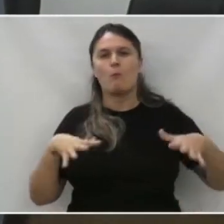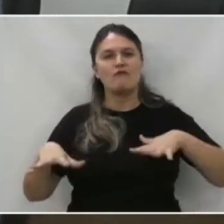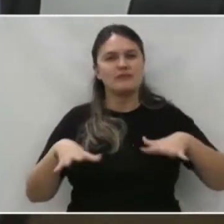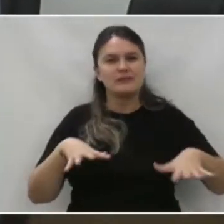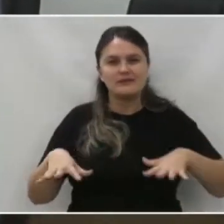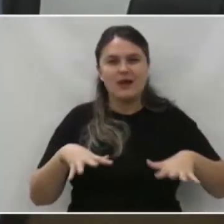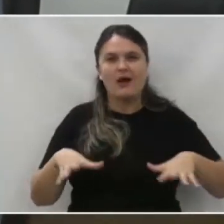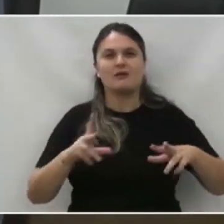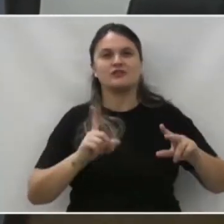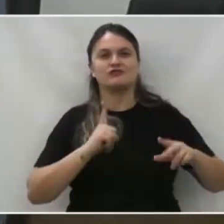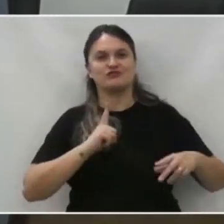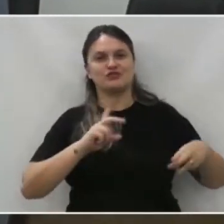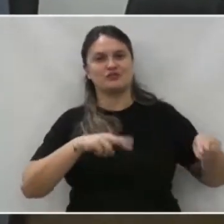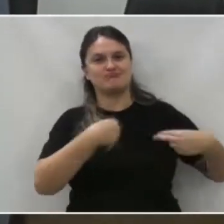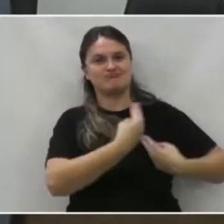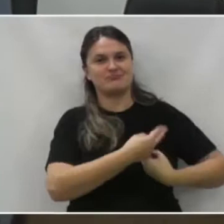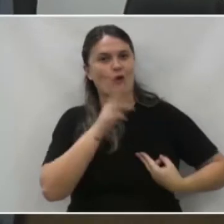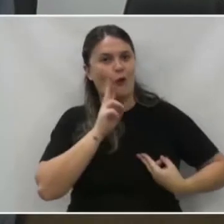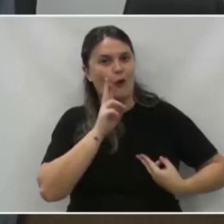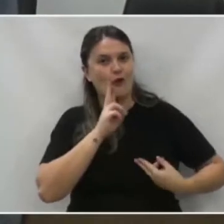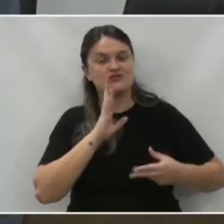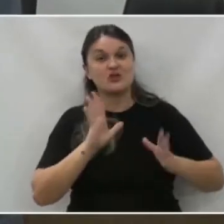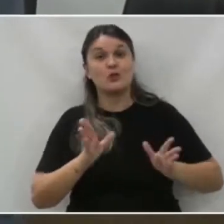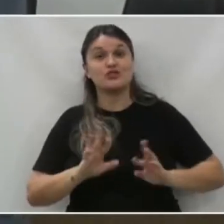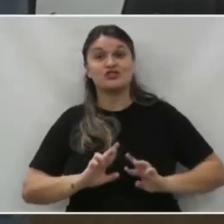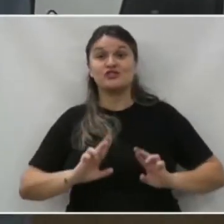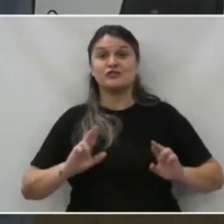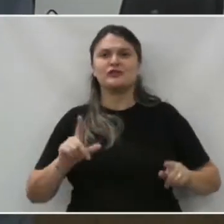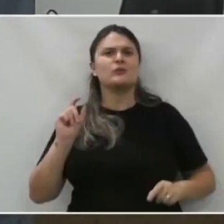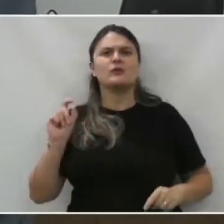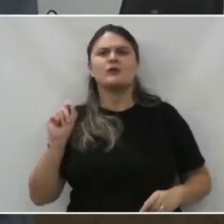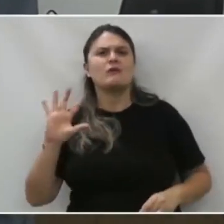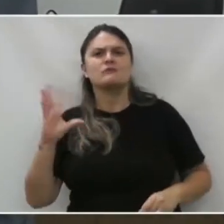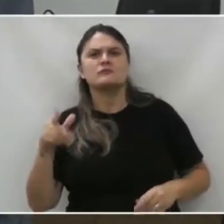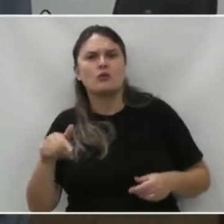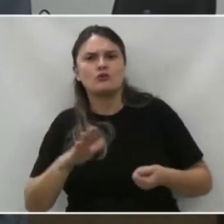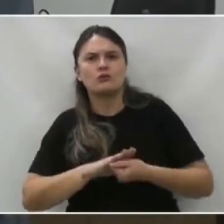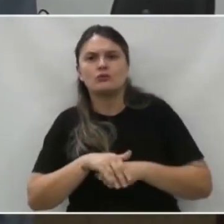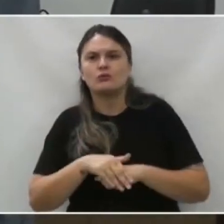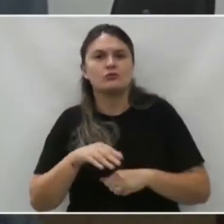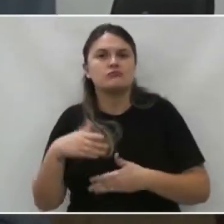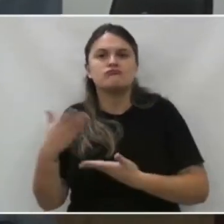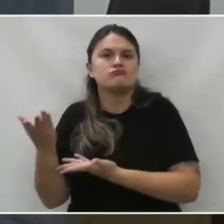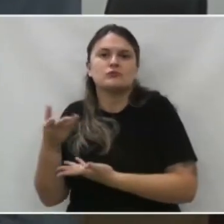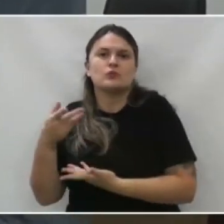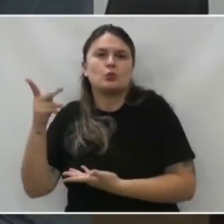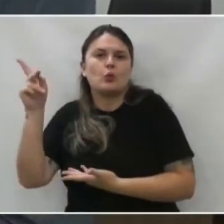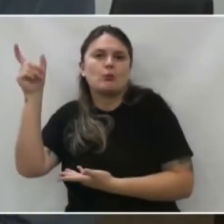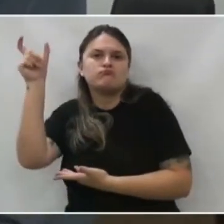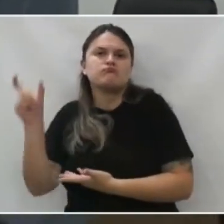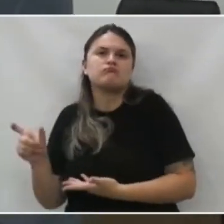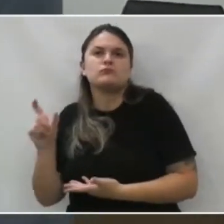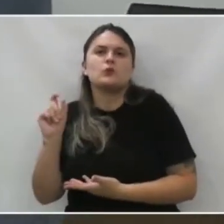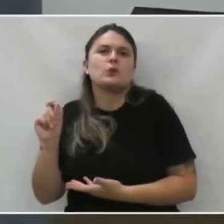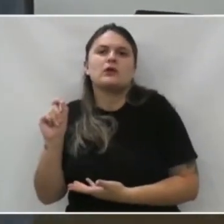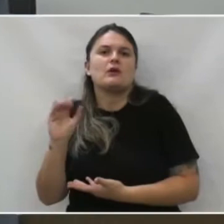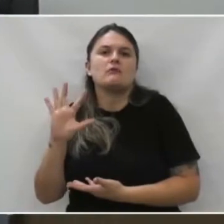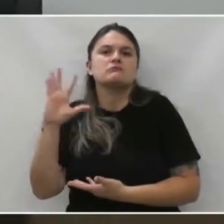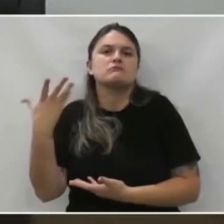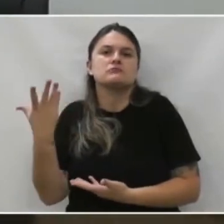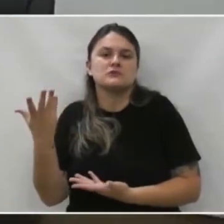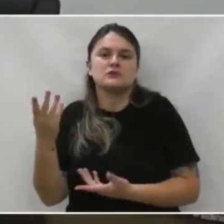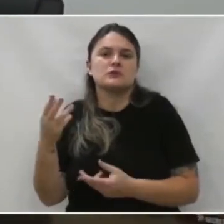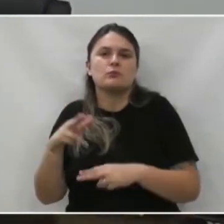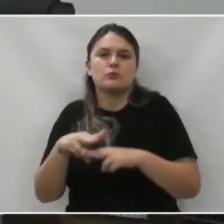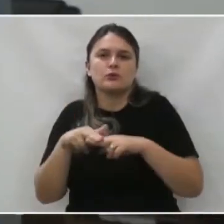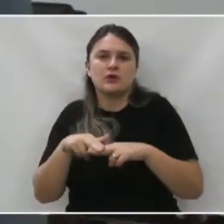feminina, apresentação cultural. Hoje não. O que aconteceu nessa noite? Qual é a sua posição em relação ao que vem acontecendo